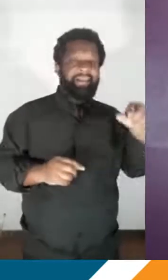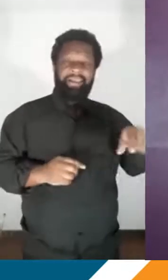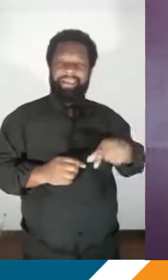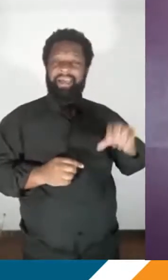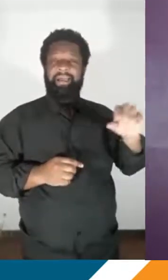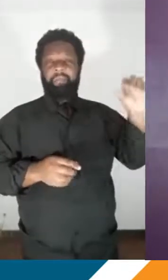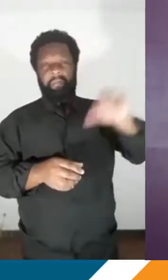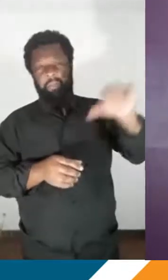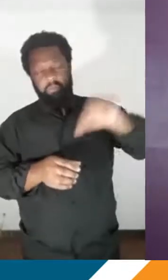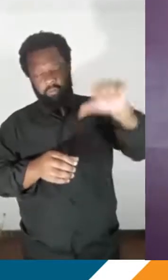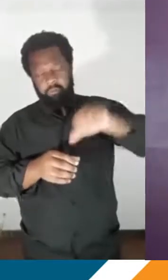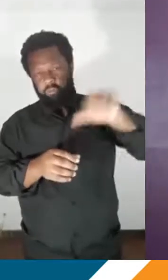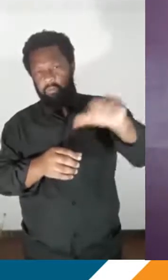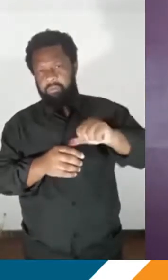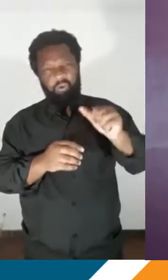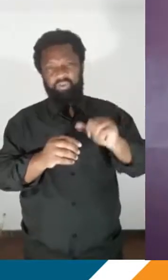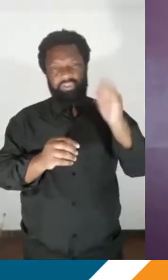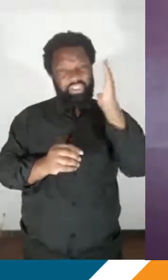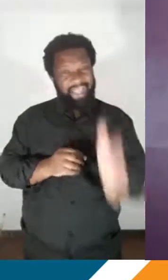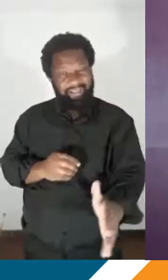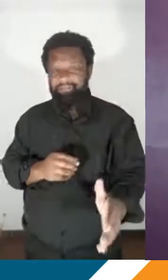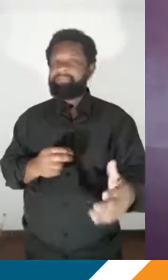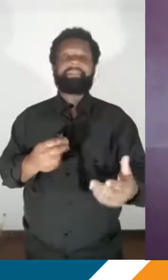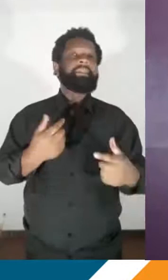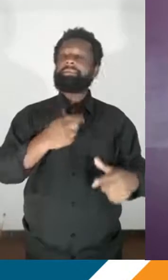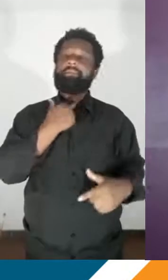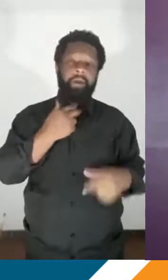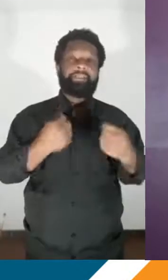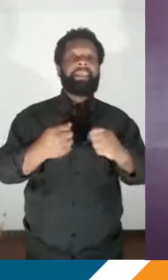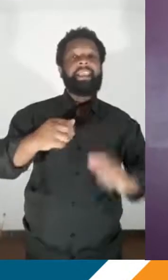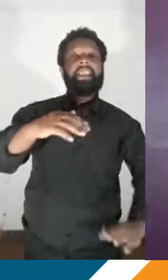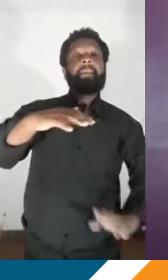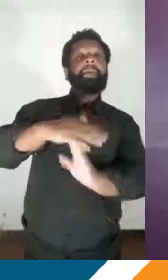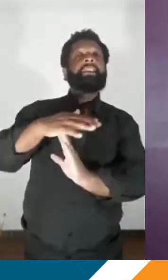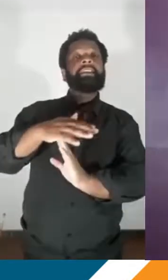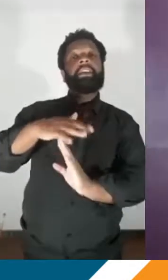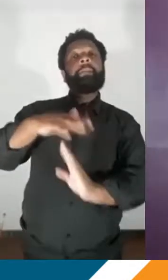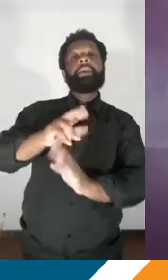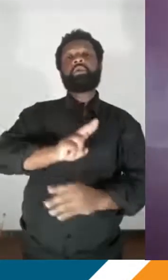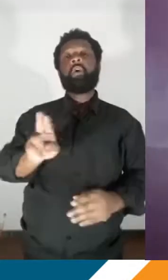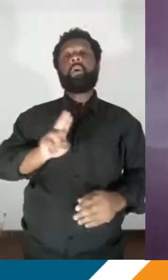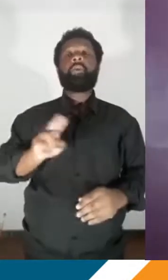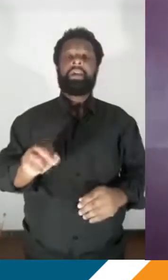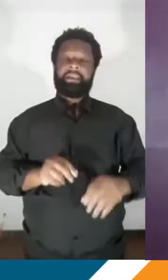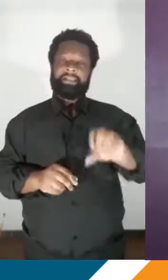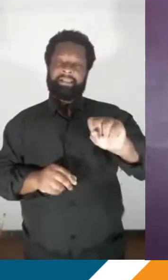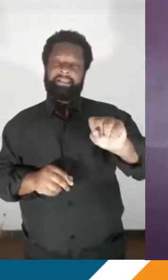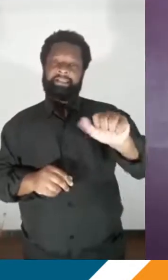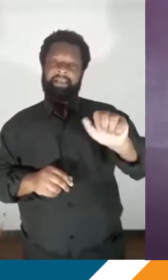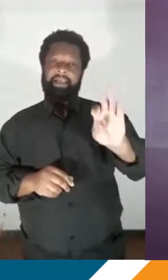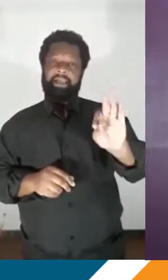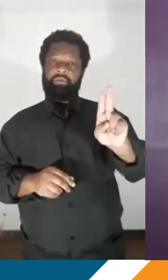não posso colocar soluto infinitamente dentro de um solvente. Existe uma capacidade máxima, que a gente chama